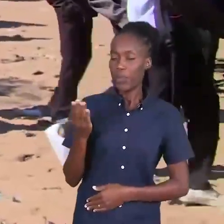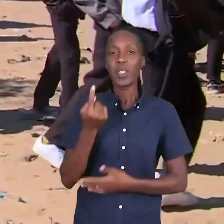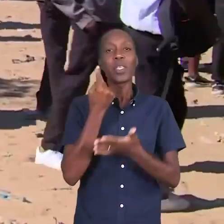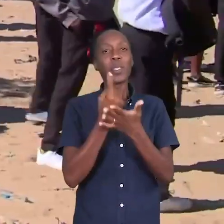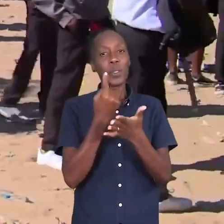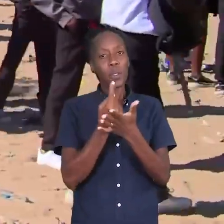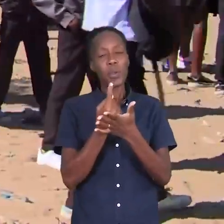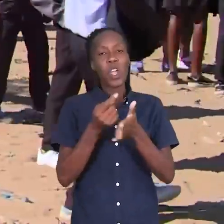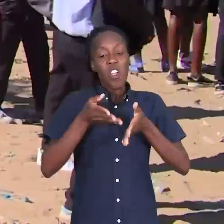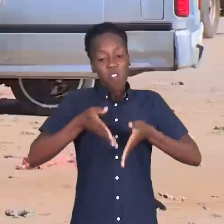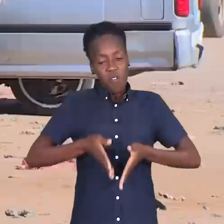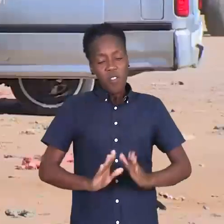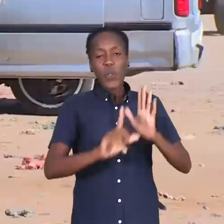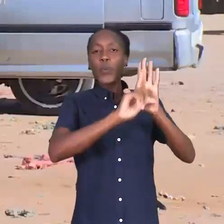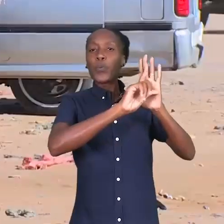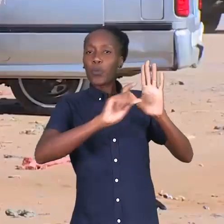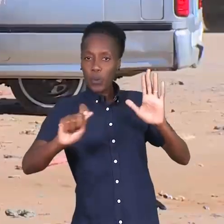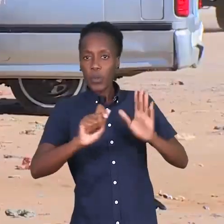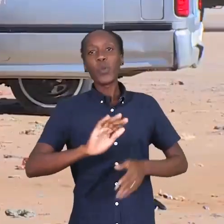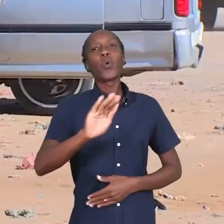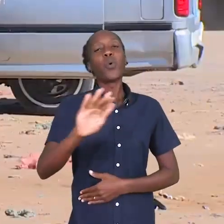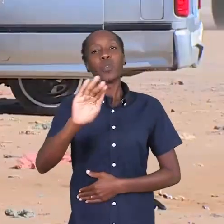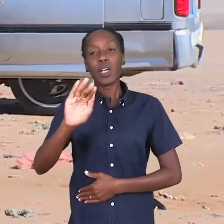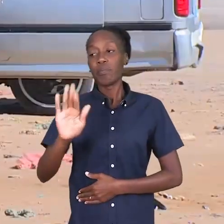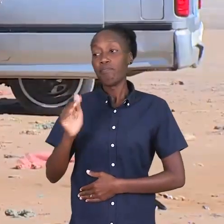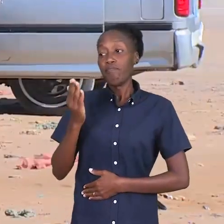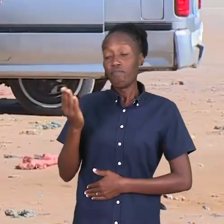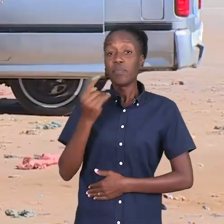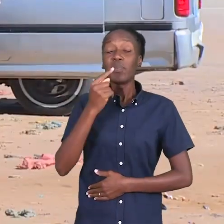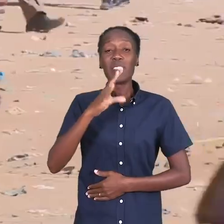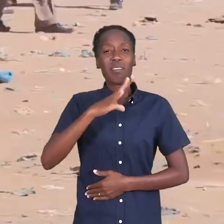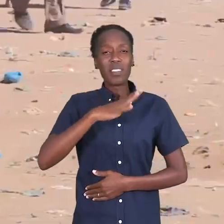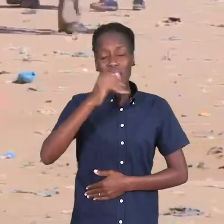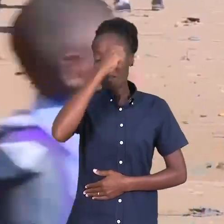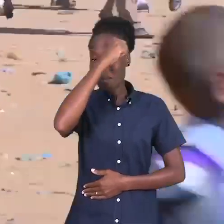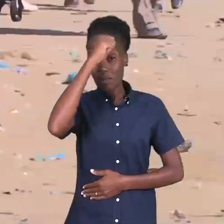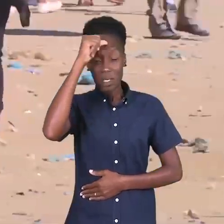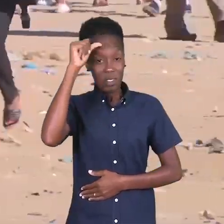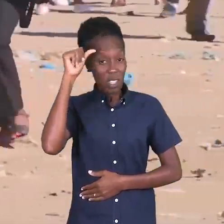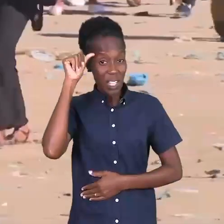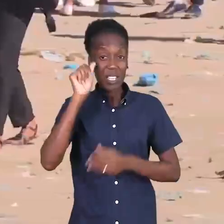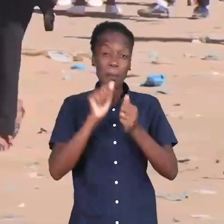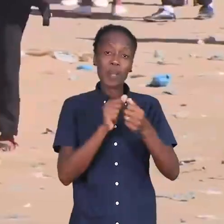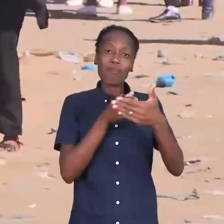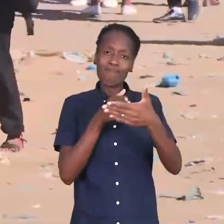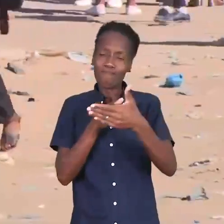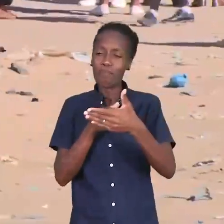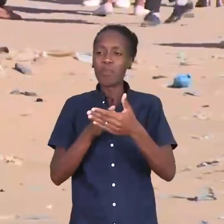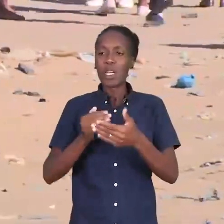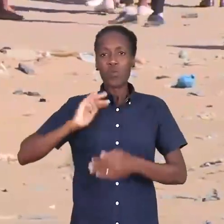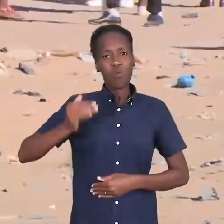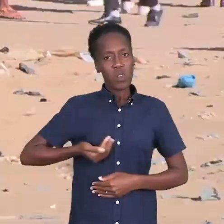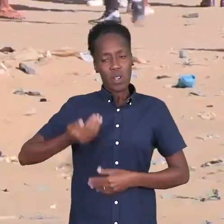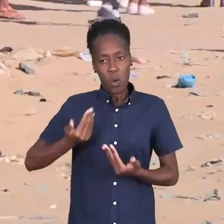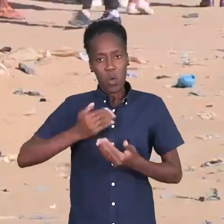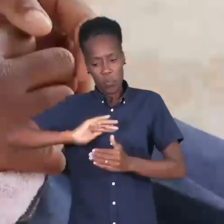alfabetizadora Águeda, que sabe que é uma referência para seus filhos e para a comunidade. Afinal, apesar de todas as dificuldades